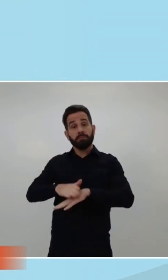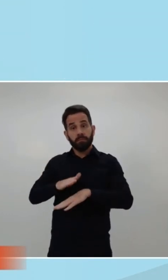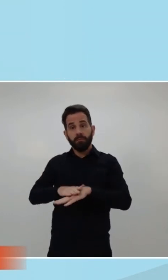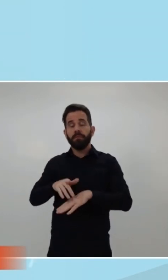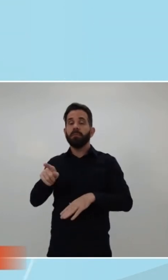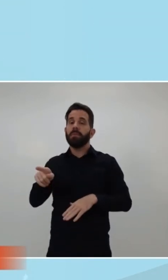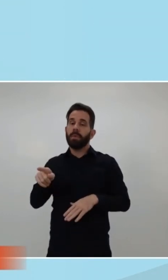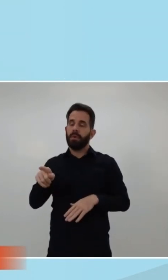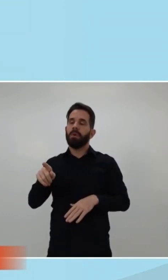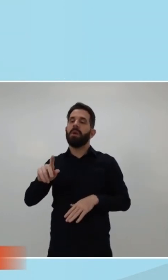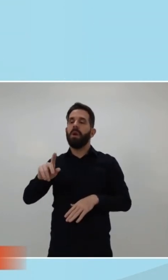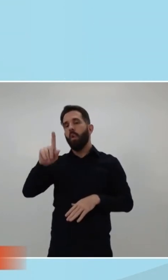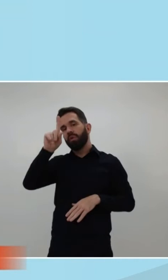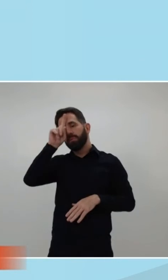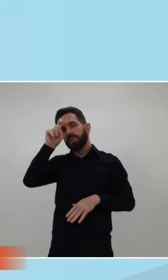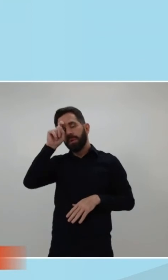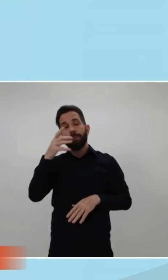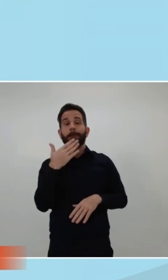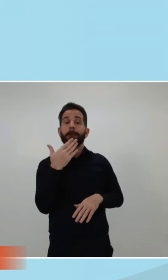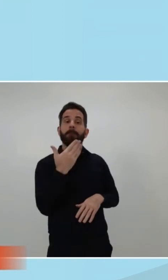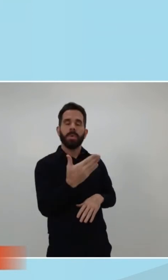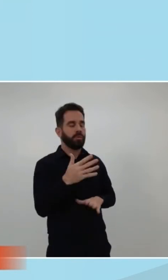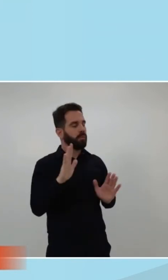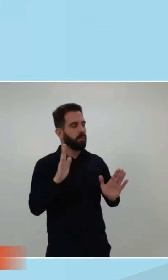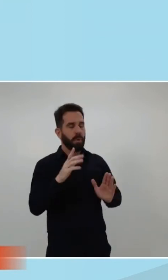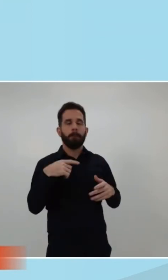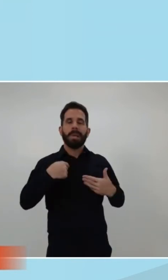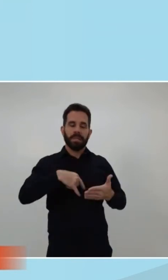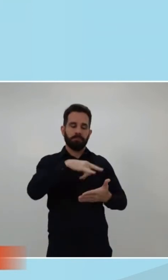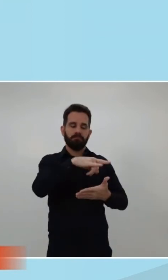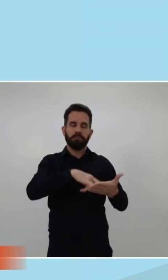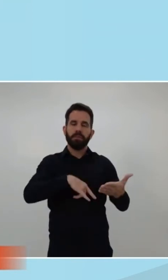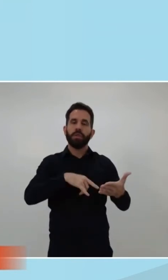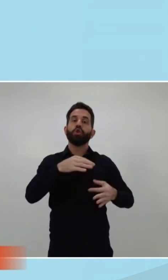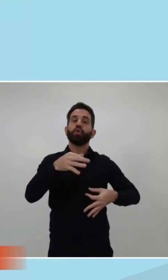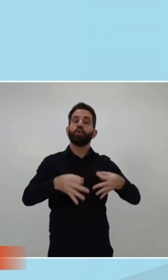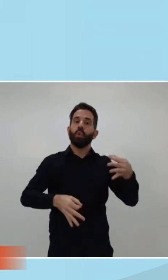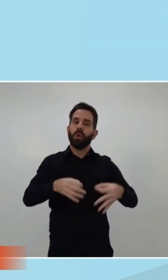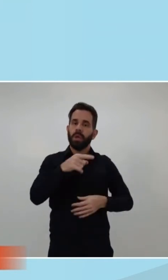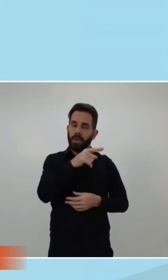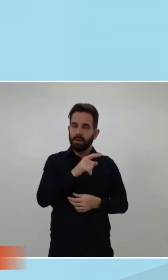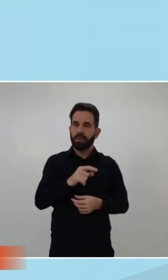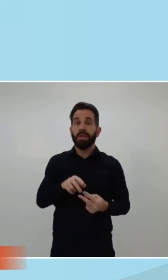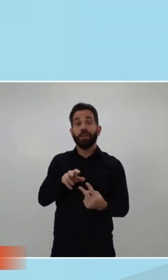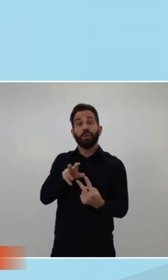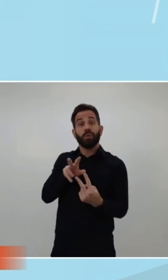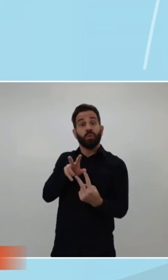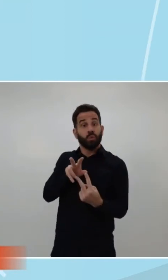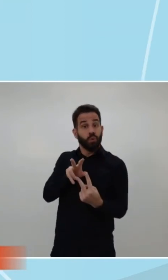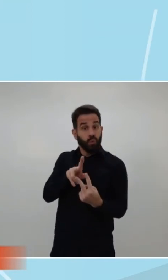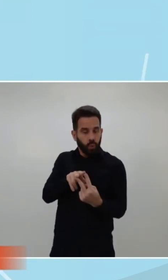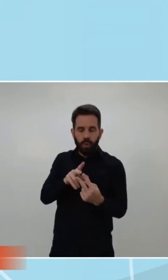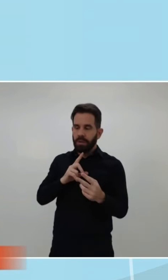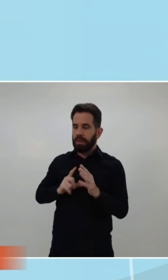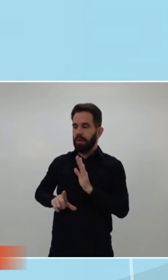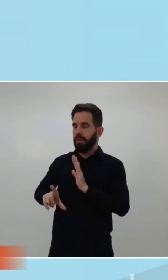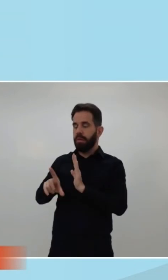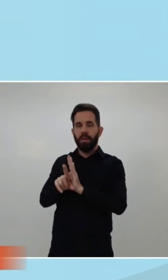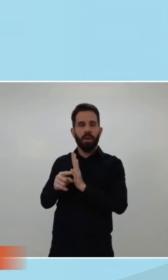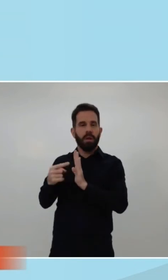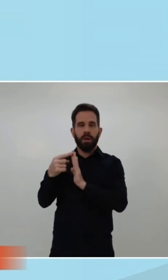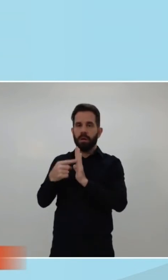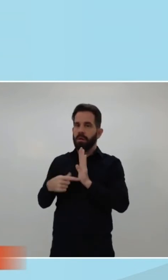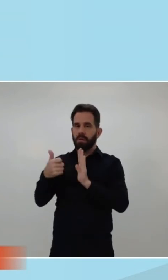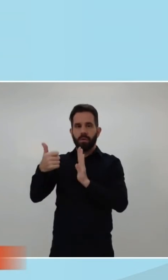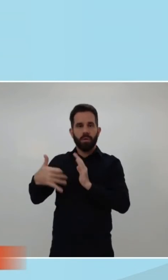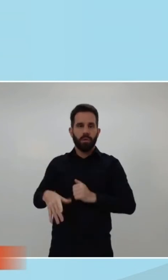para que a criança fizesse o aborto. Essas duas normas não são contempladas pela lei, já que o Código Penal não